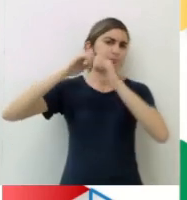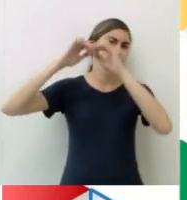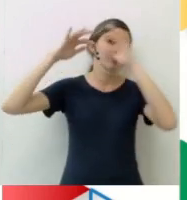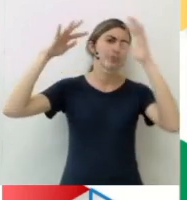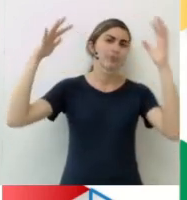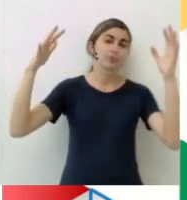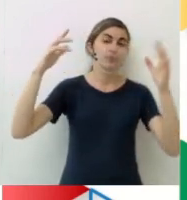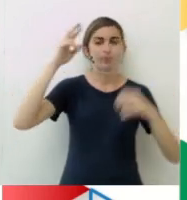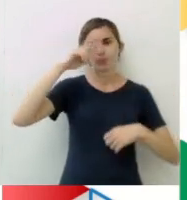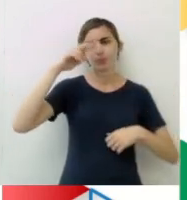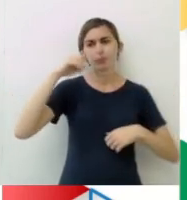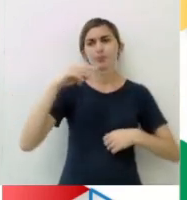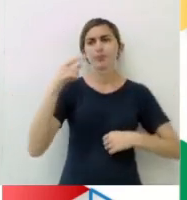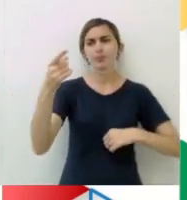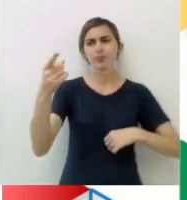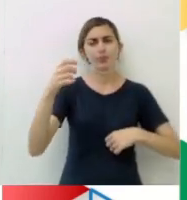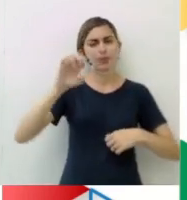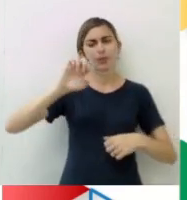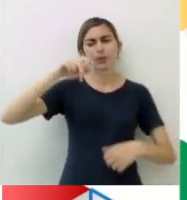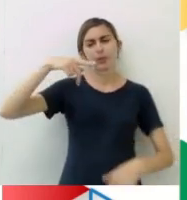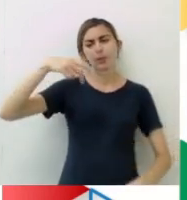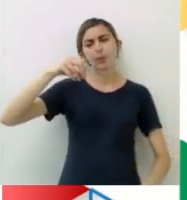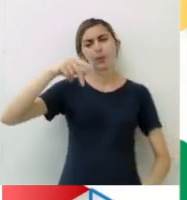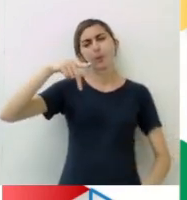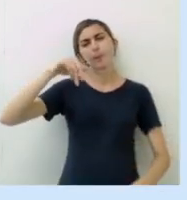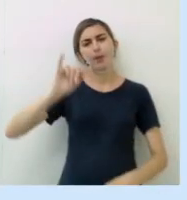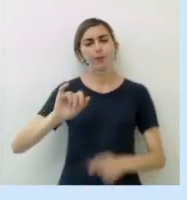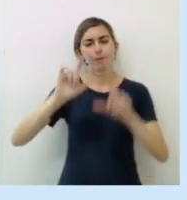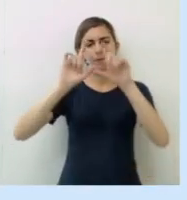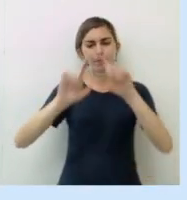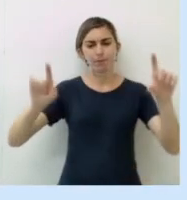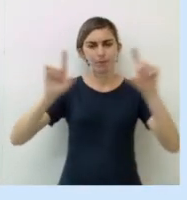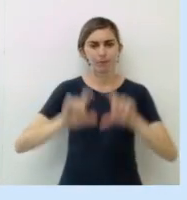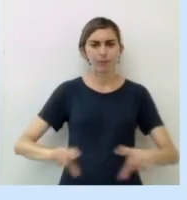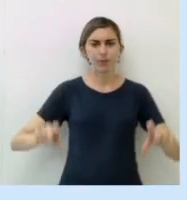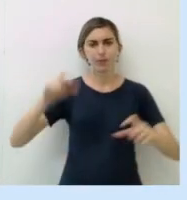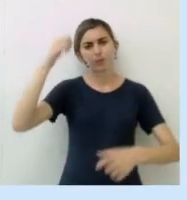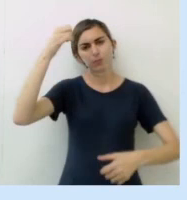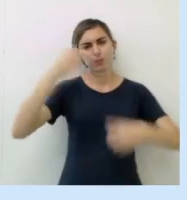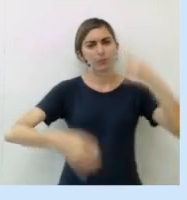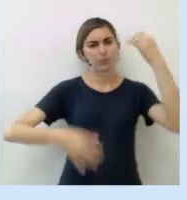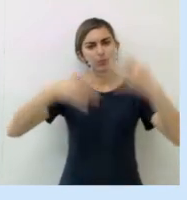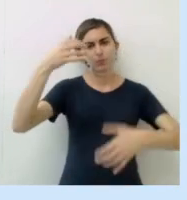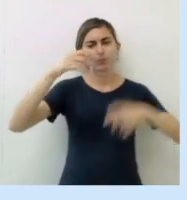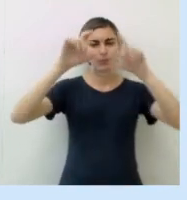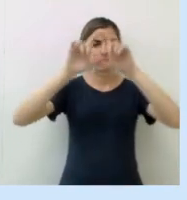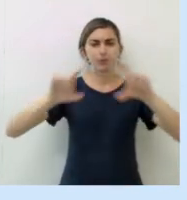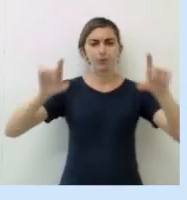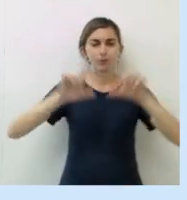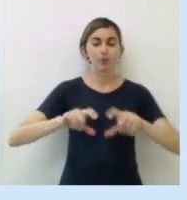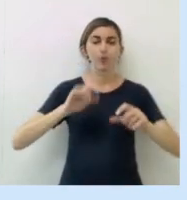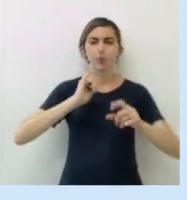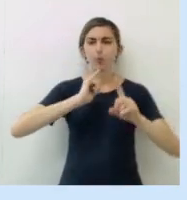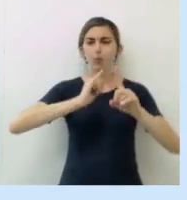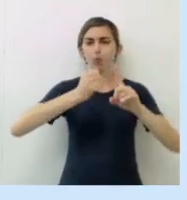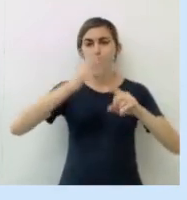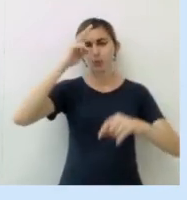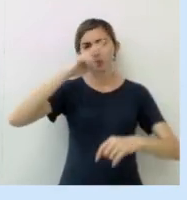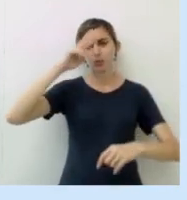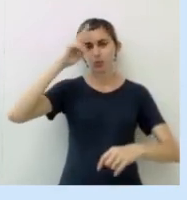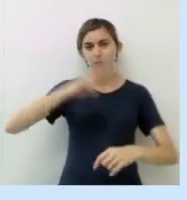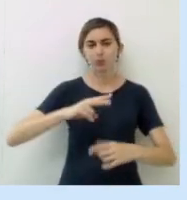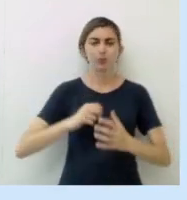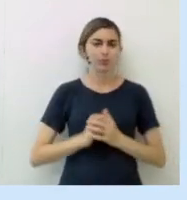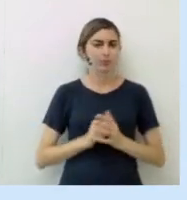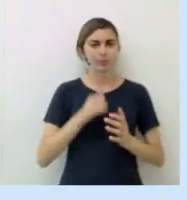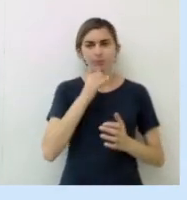sobrenatural. E lembrar que epopeia tem que ser versos narrativos, versos que contam uma história. Então